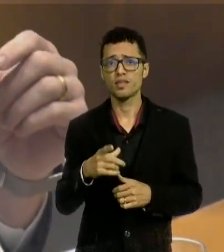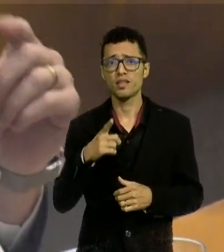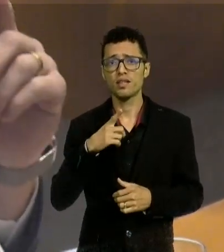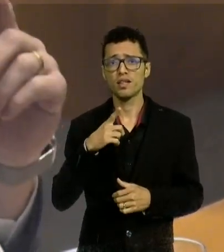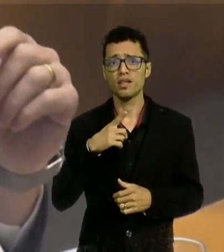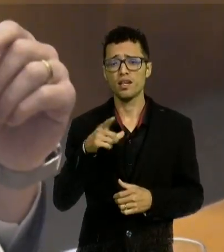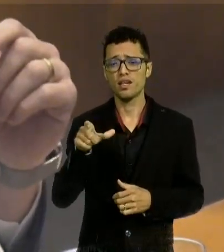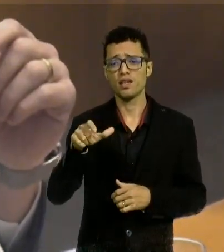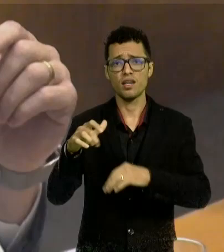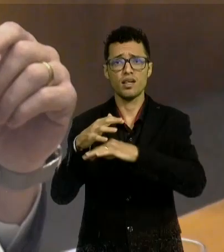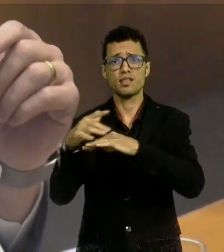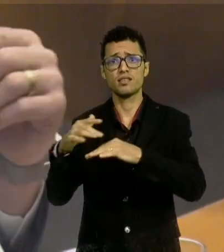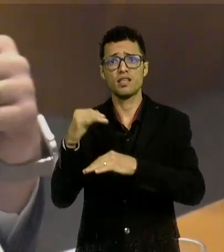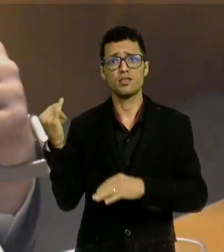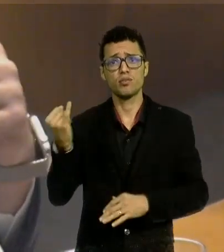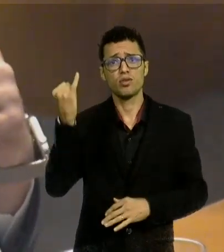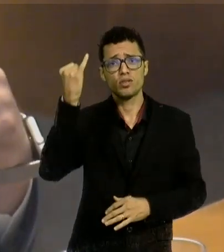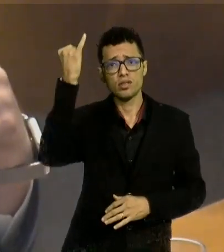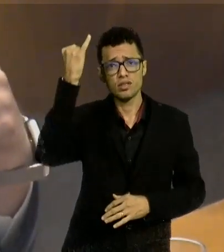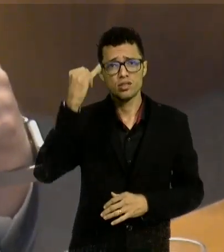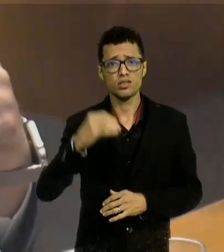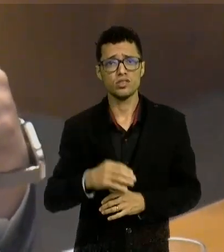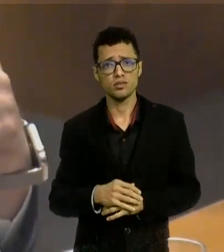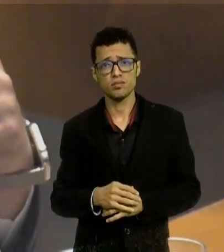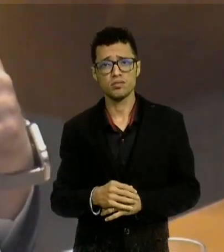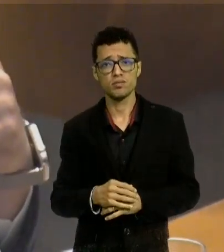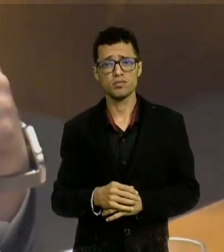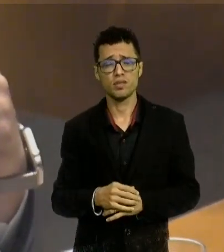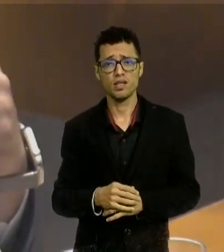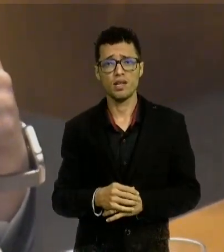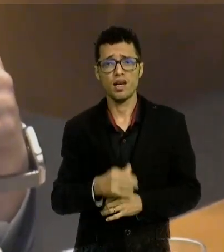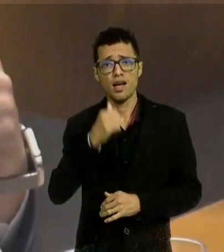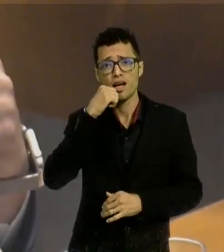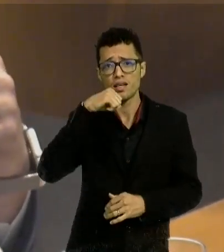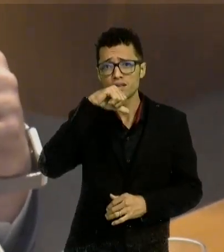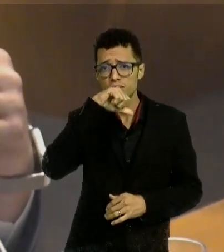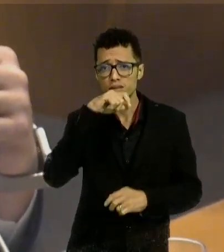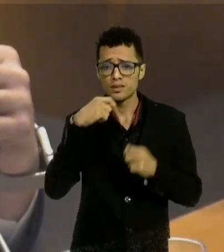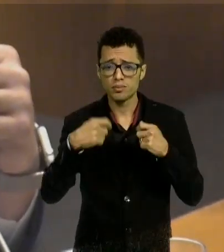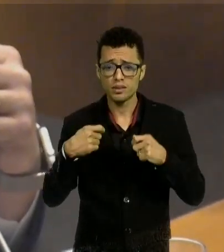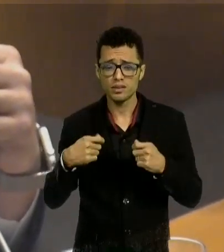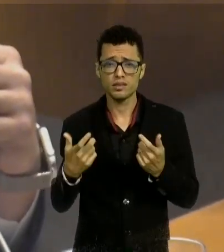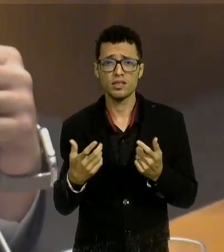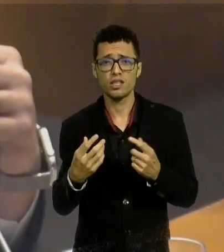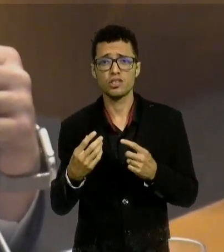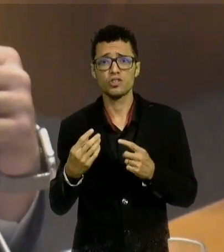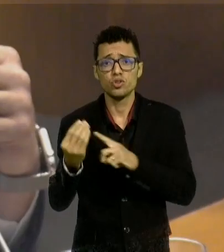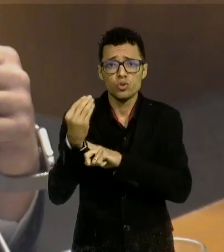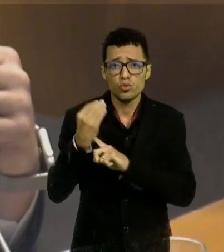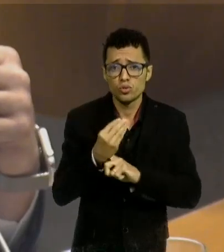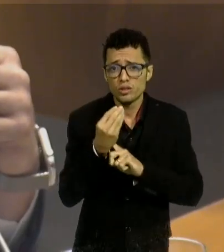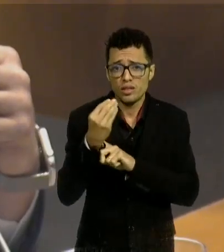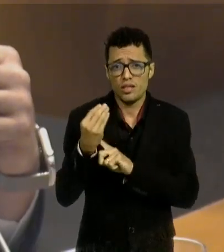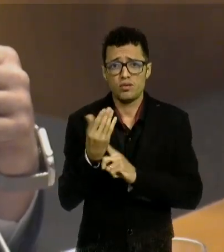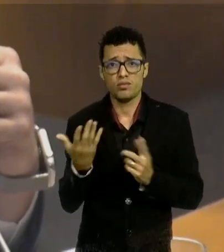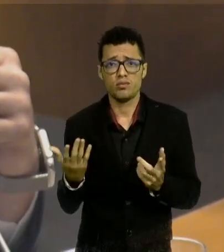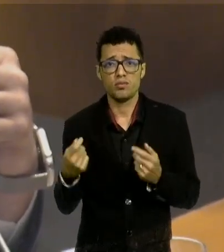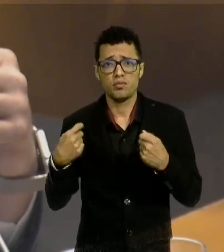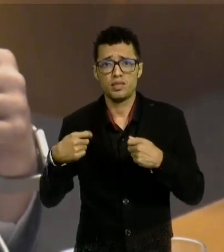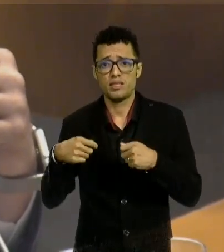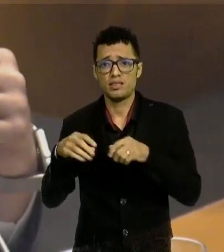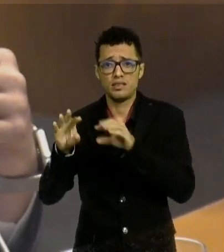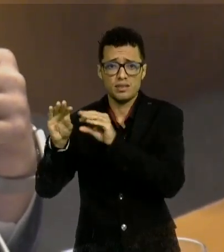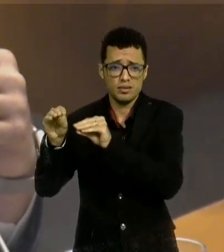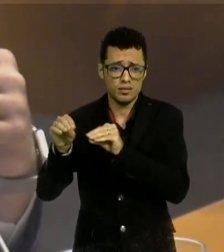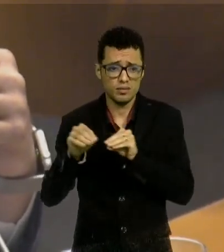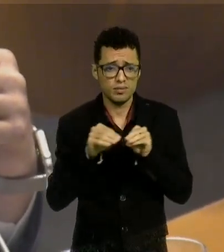regional, as mães agora, que precisam de um cuidado a mais, têm que ser transferidas para